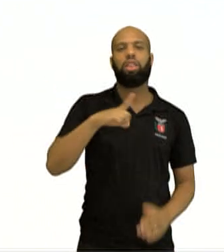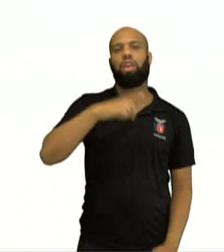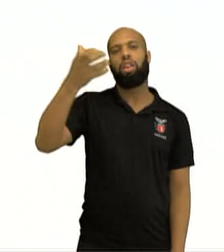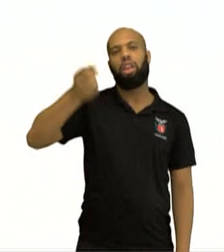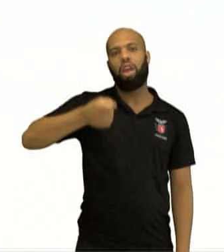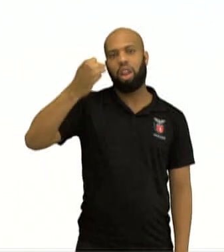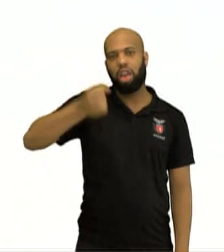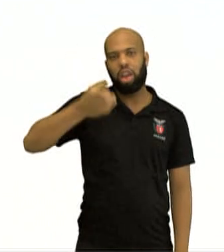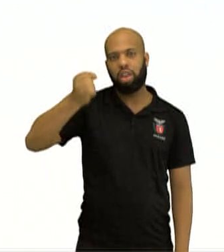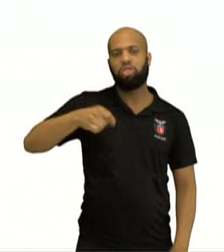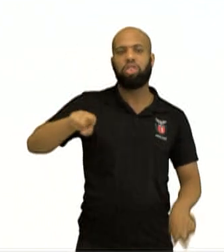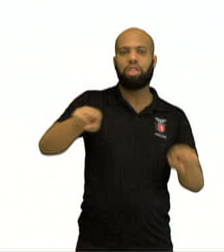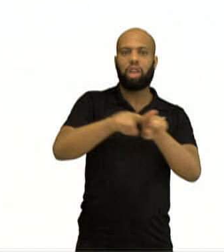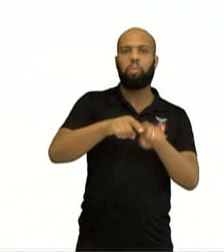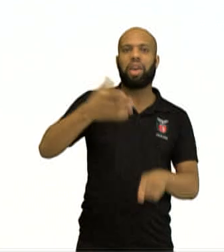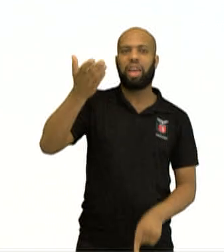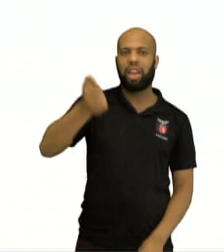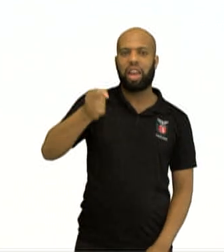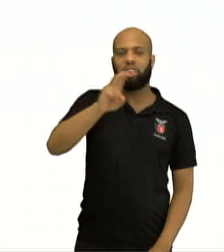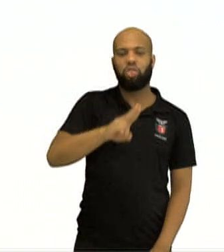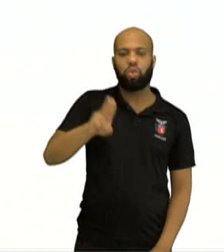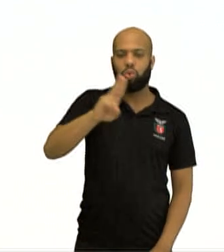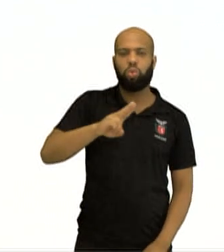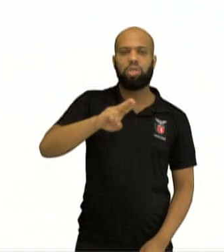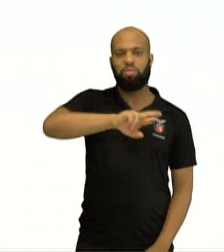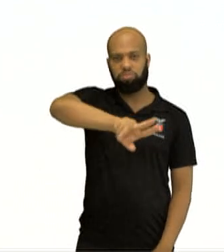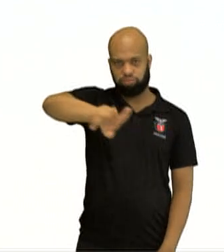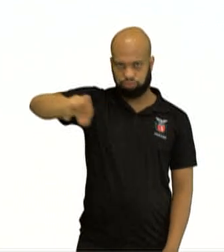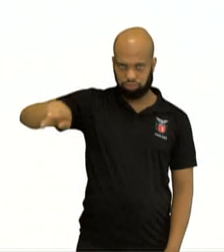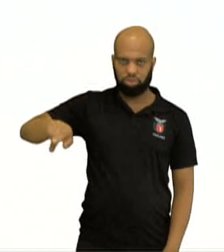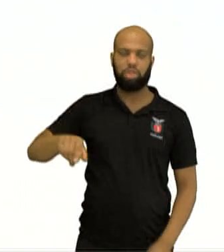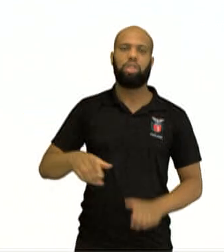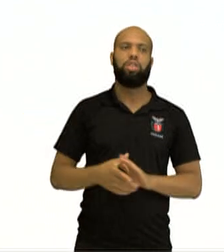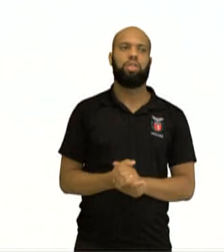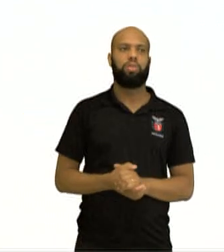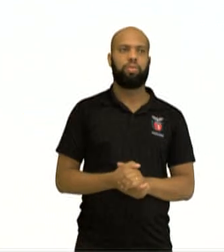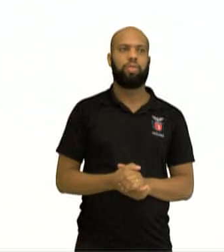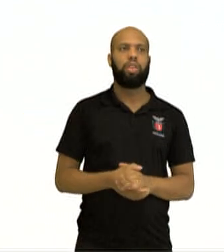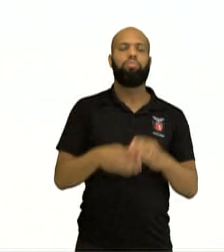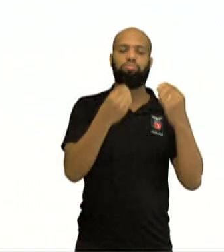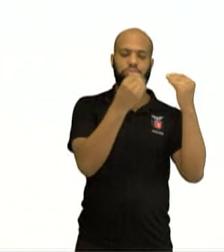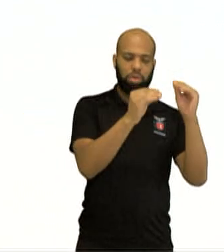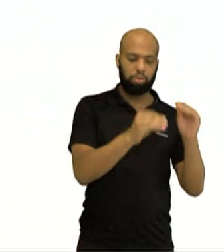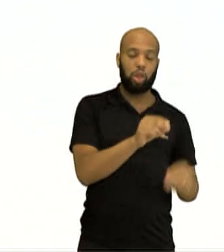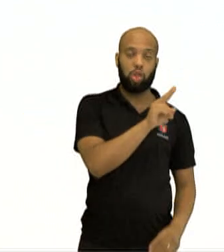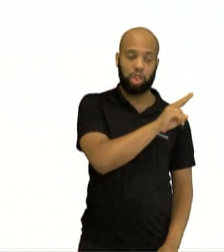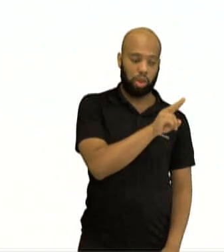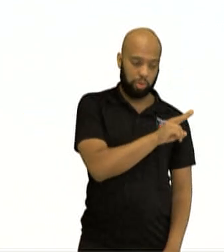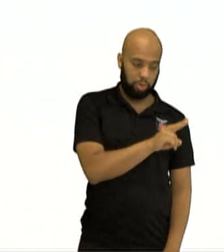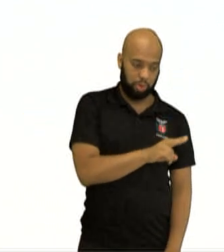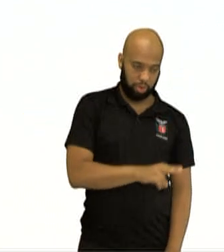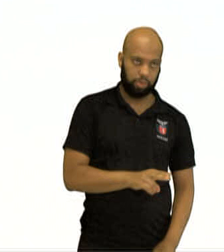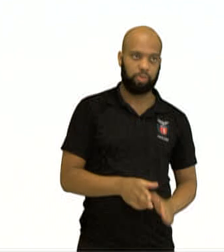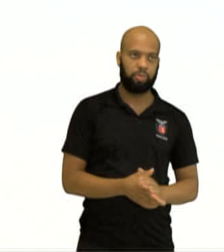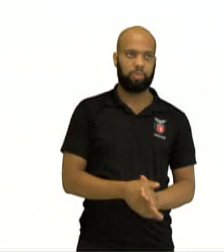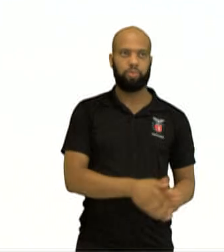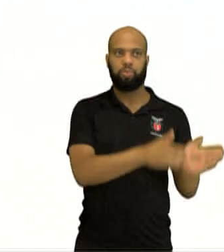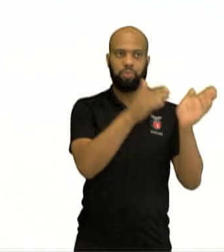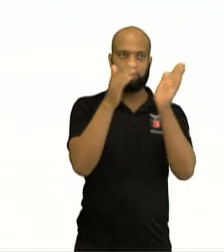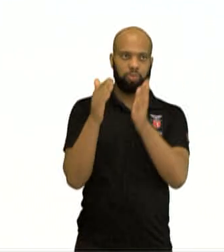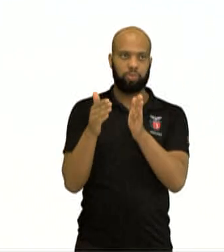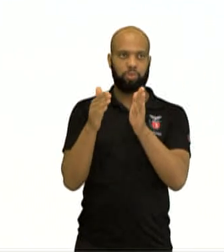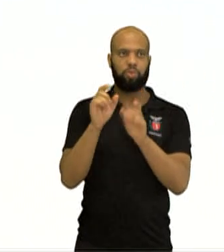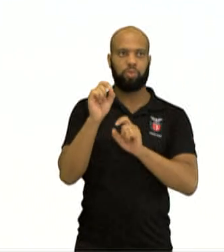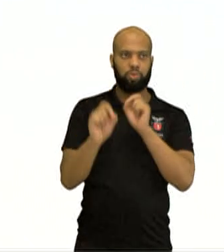leite, derivados, só para dar uma dica para vocês, você volta lá na aula, você vê, e você vai colocando o nome do alimento.